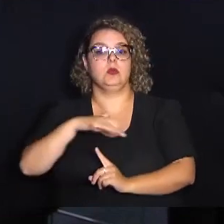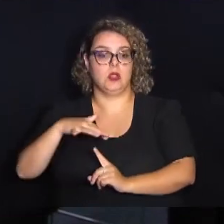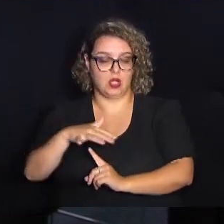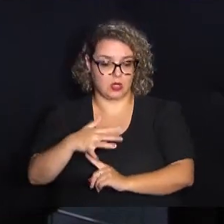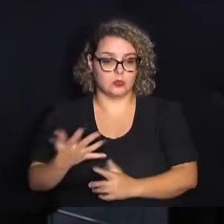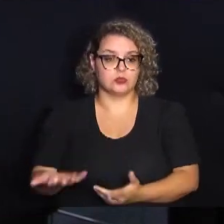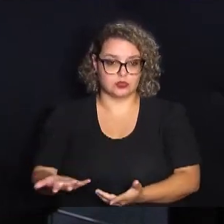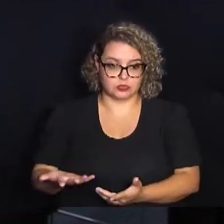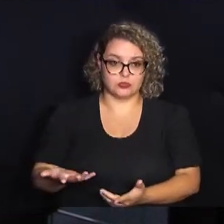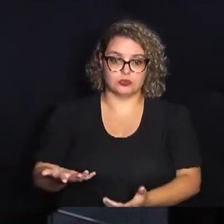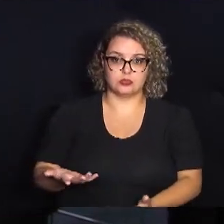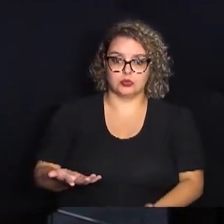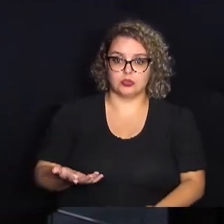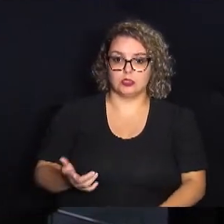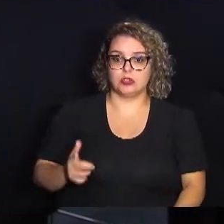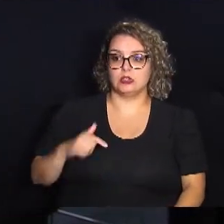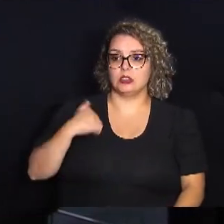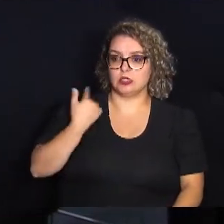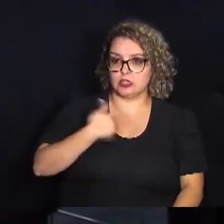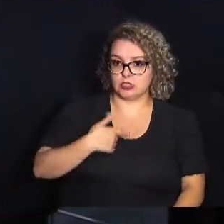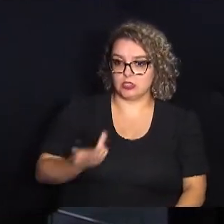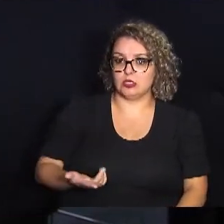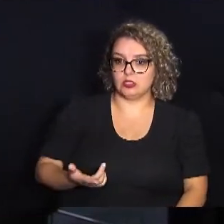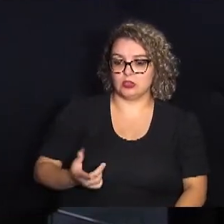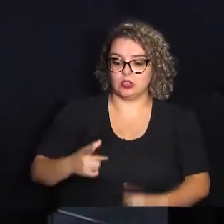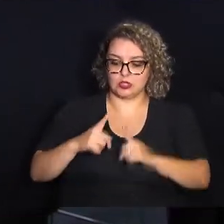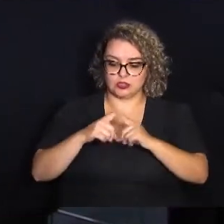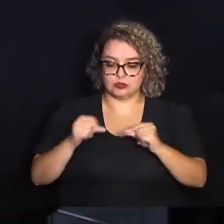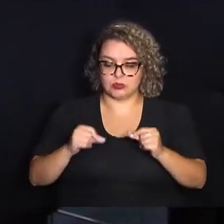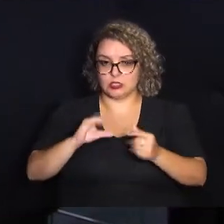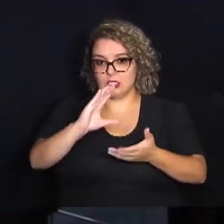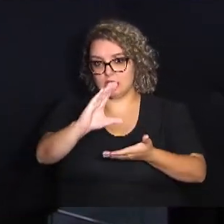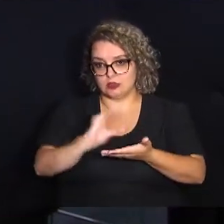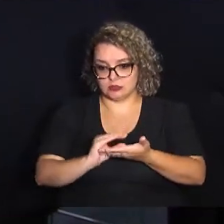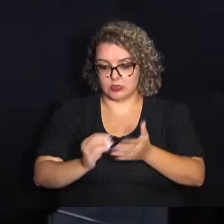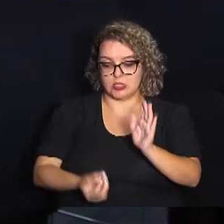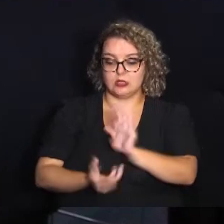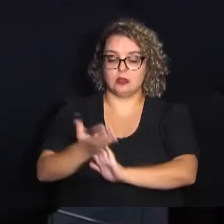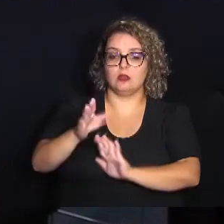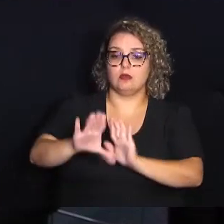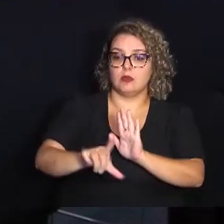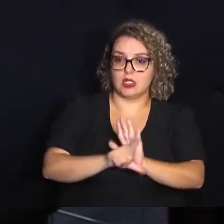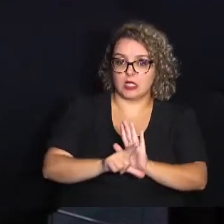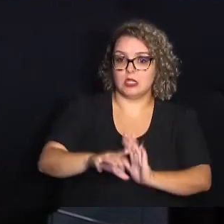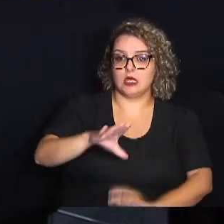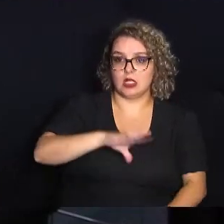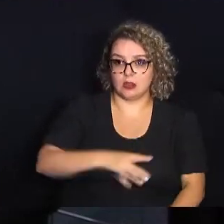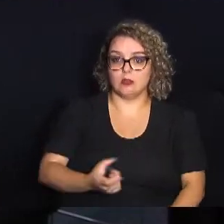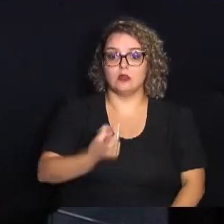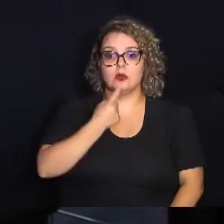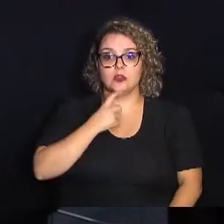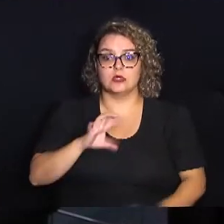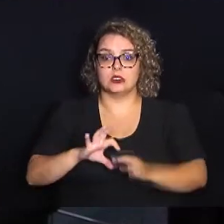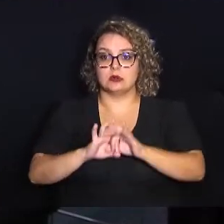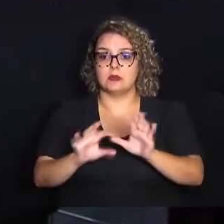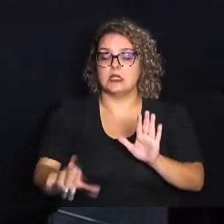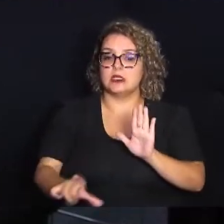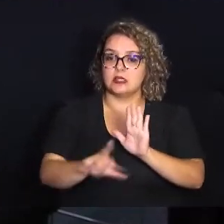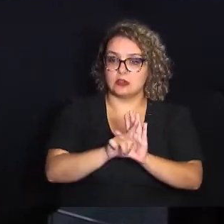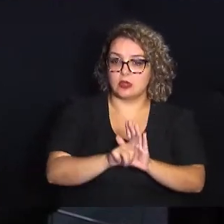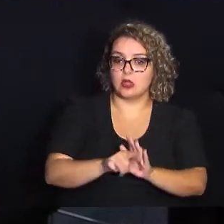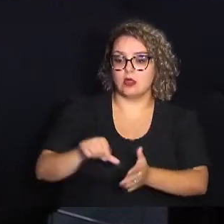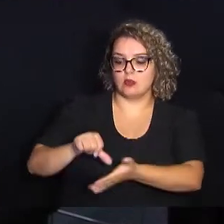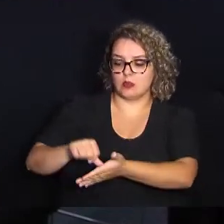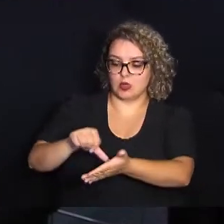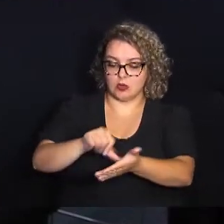mas que a gente importou de Brasília e criou uma lei municipal local deu condição legal para que os